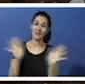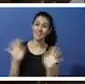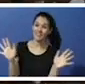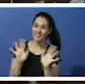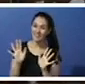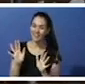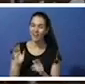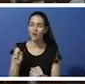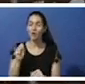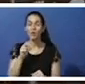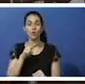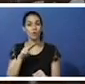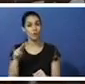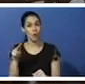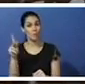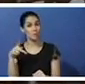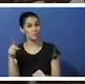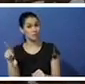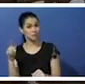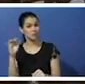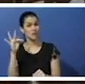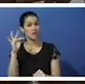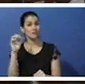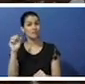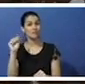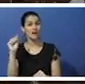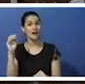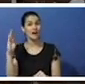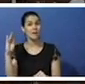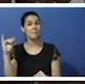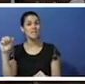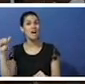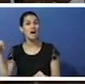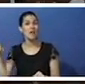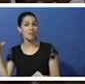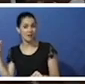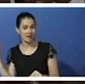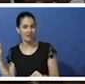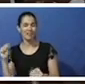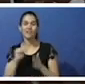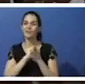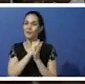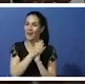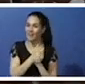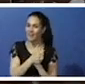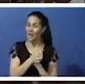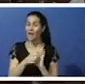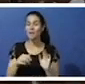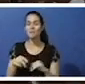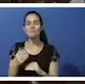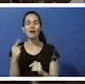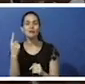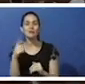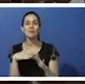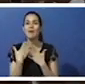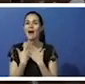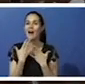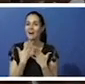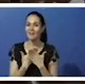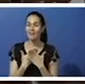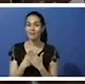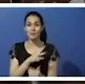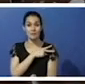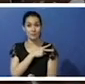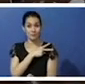Olá, meu nome é Fabiana, sou professora do Atendimento Educacional Especializado e vamos para mais uma aula do segundo